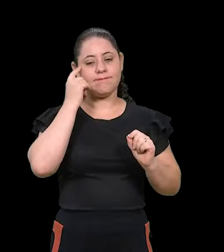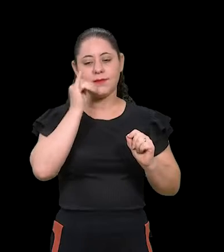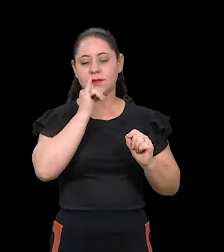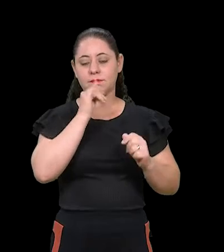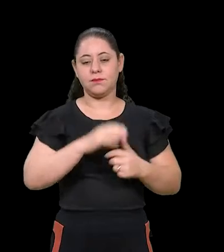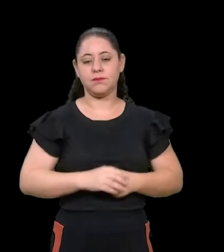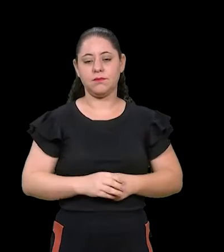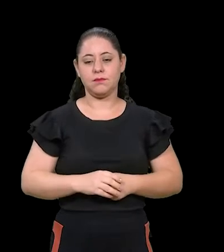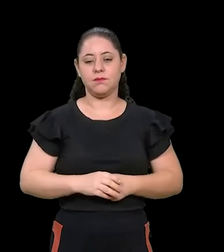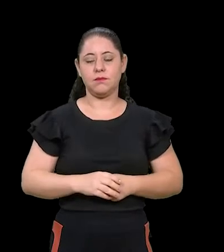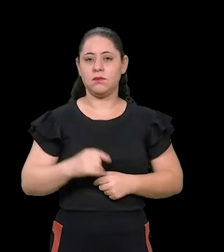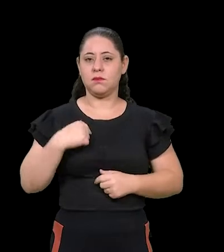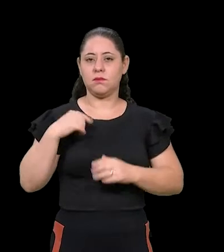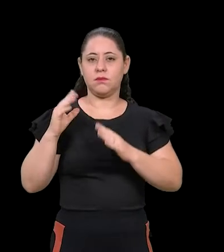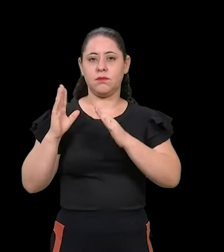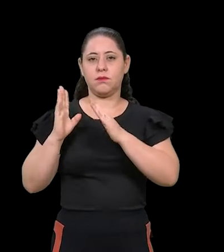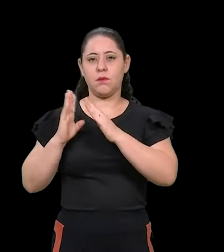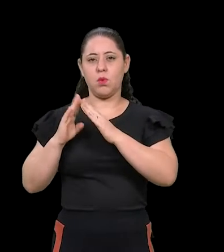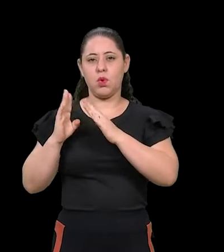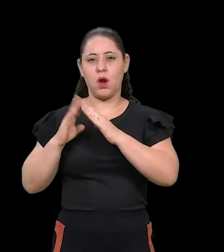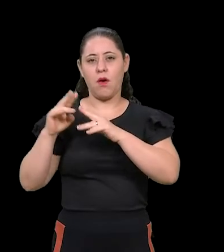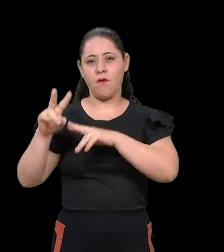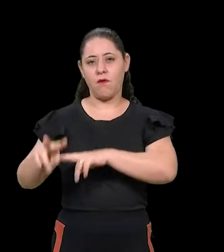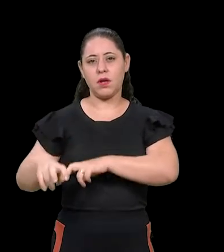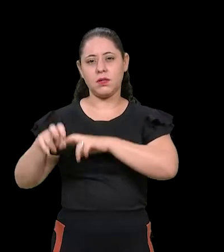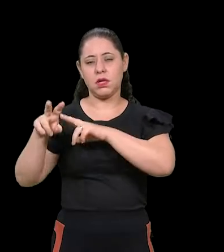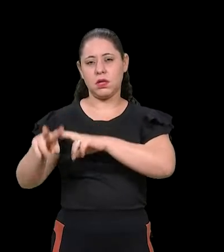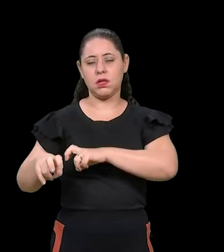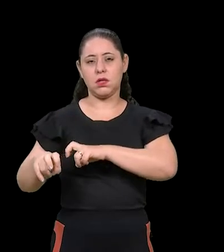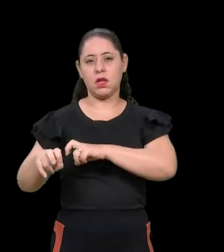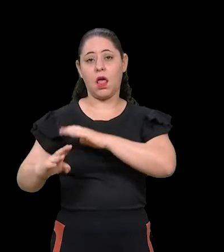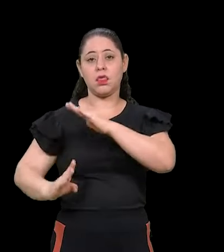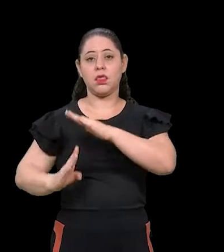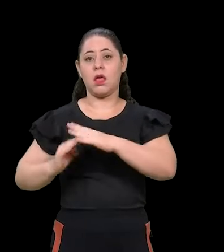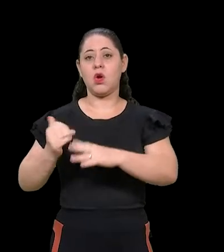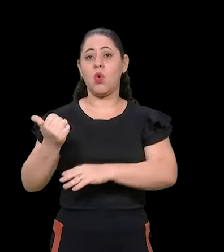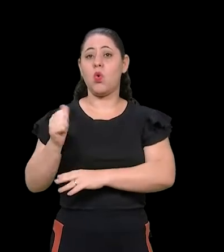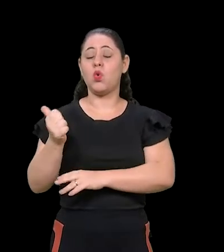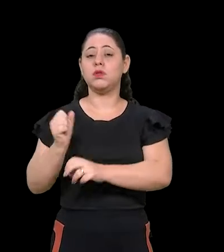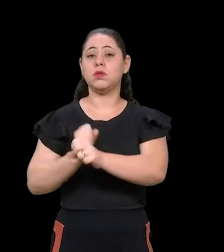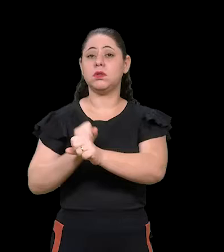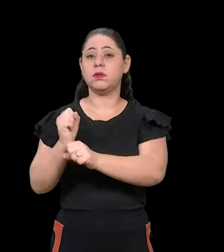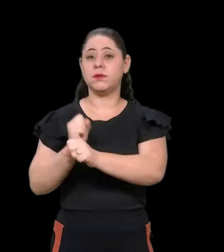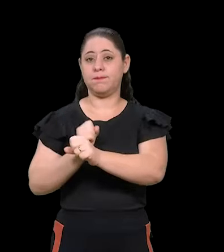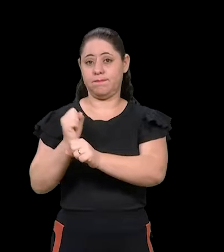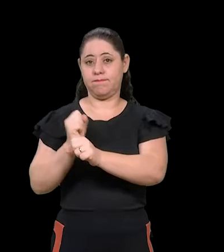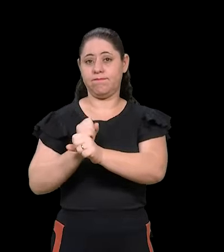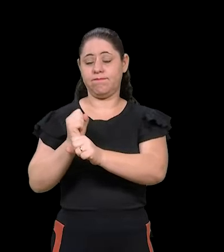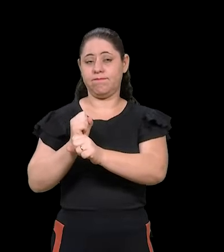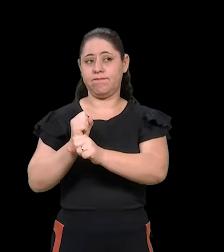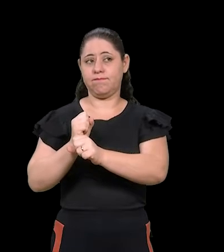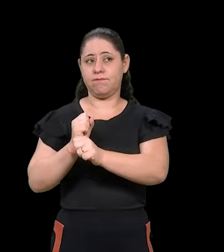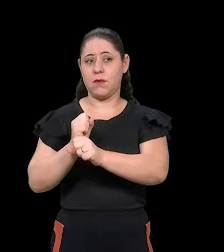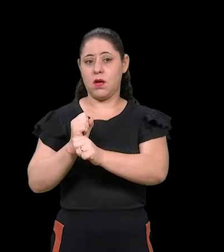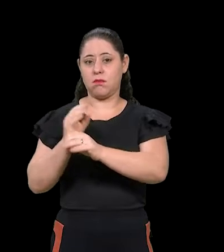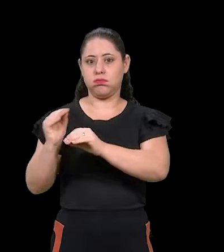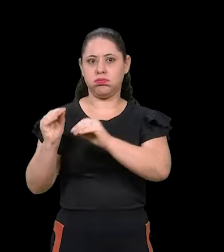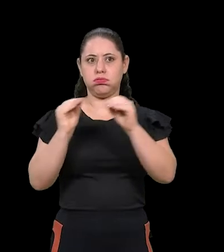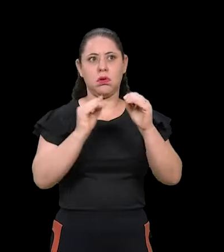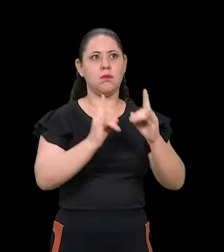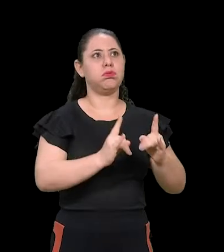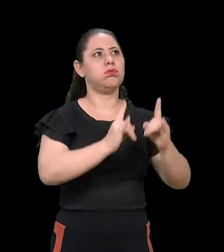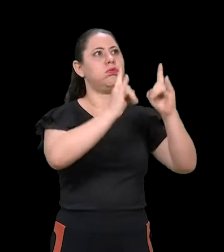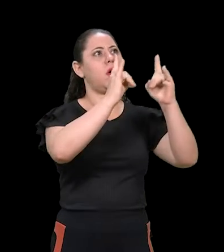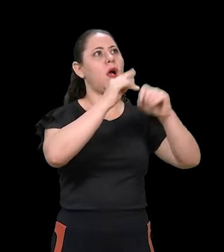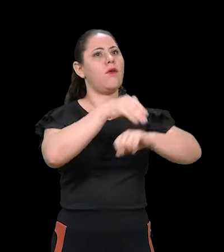Imagina você ser criado eu morava, né, em fazenda, chácara, até os 11 anos. Aí,